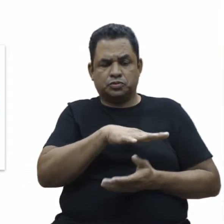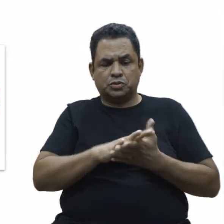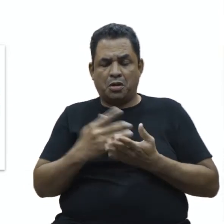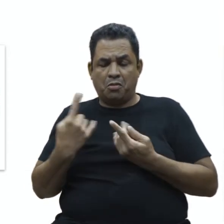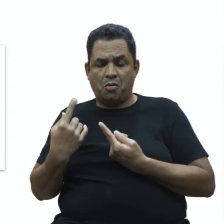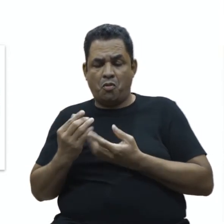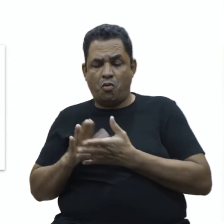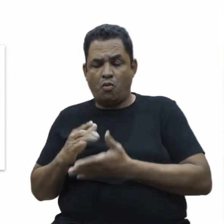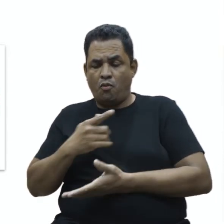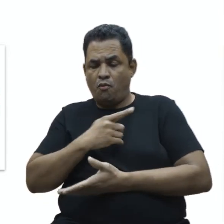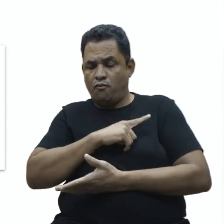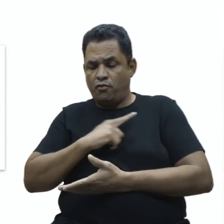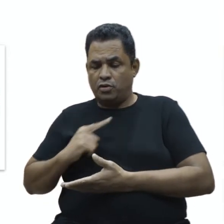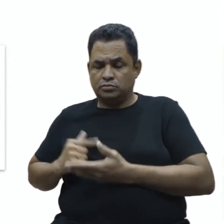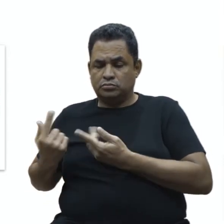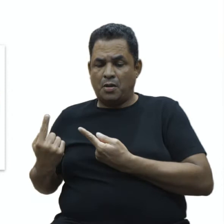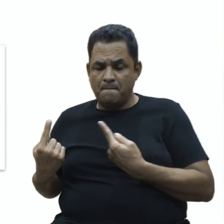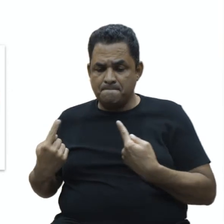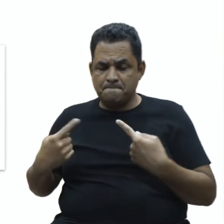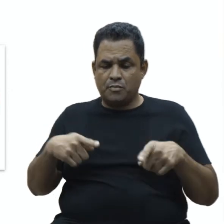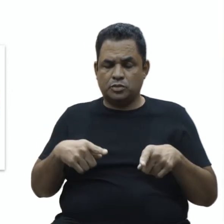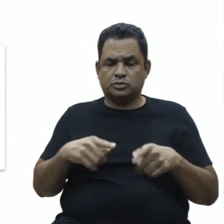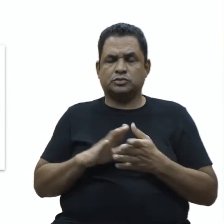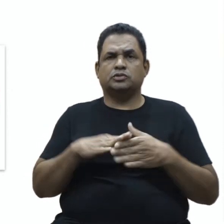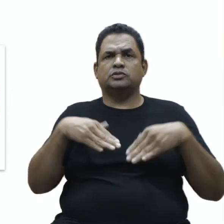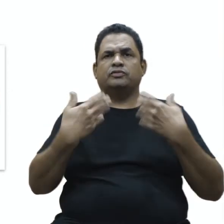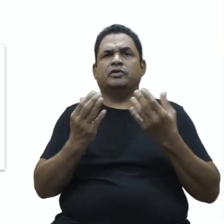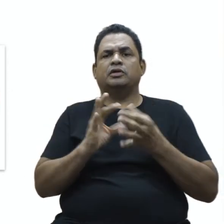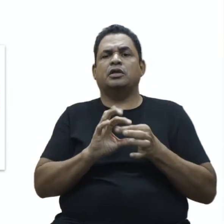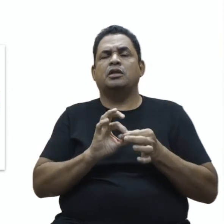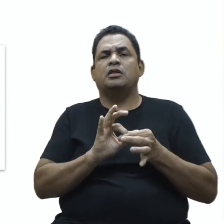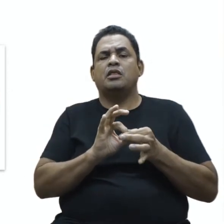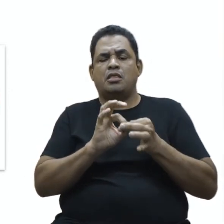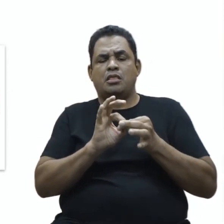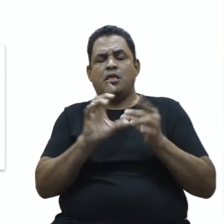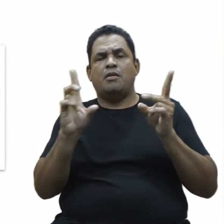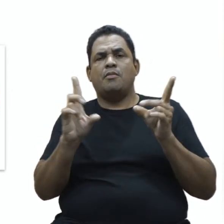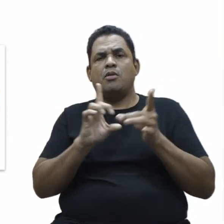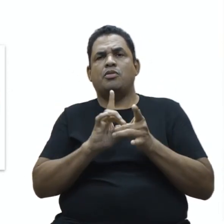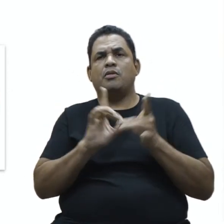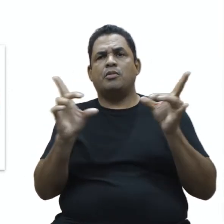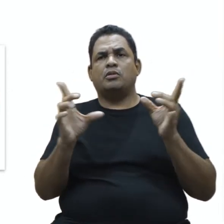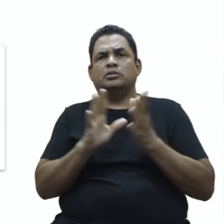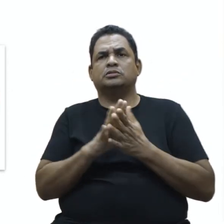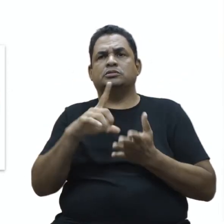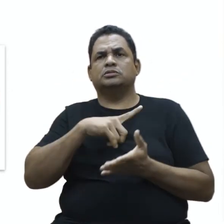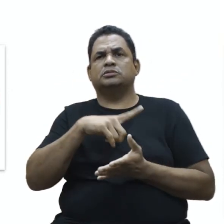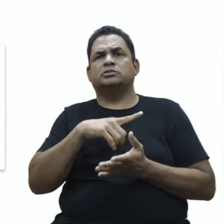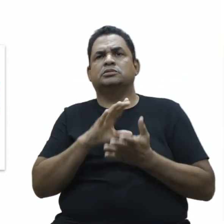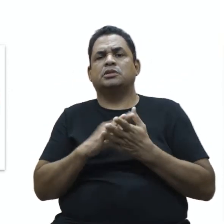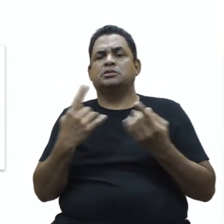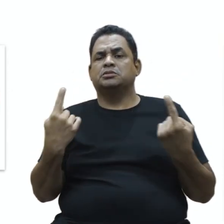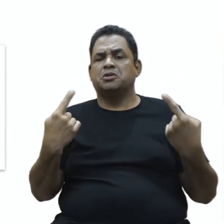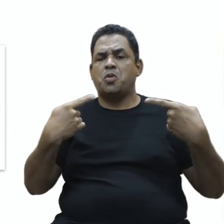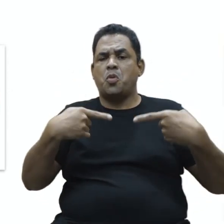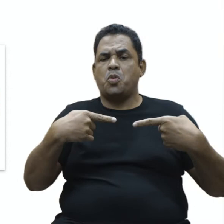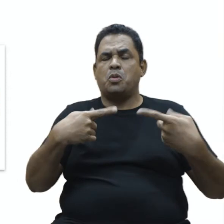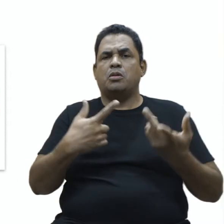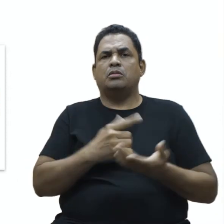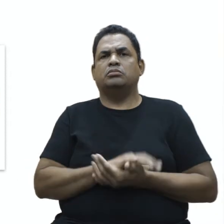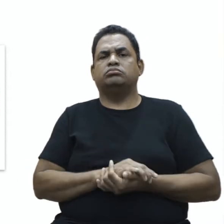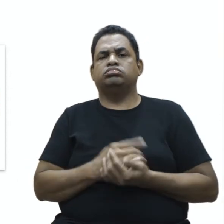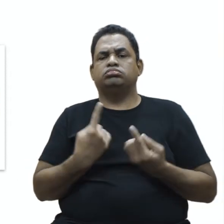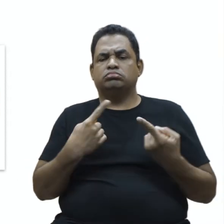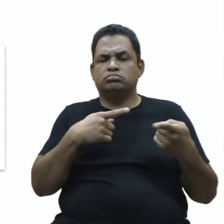oposição. Quando a gente fala de democracia, pessoal, a gente sempre vai ter os contrários, né?